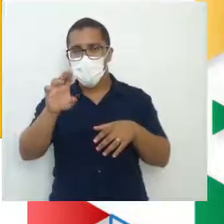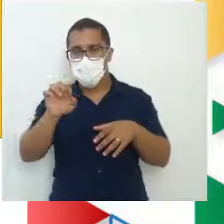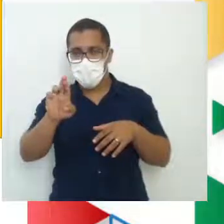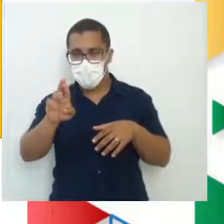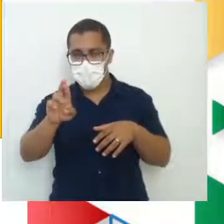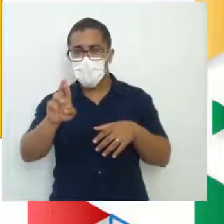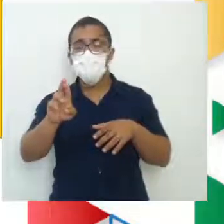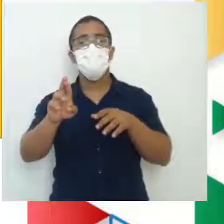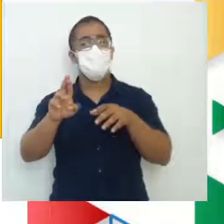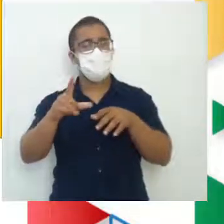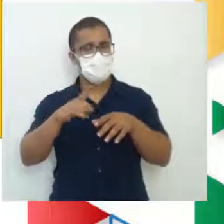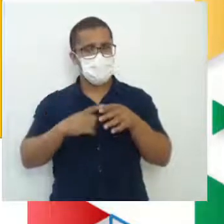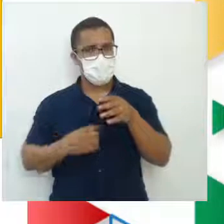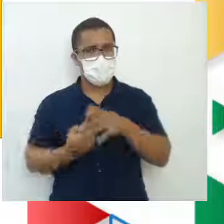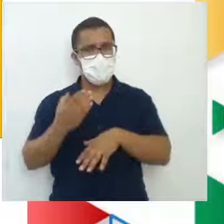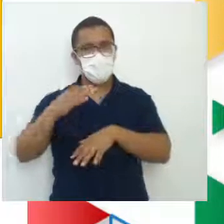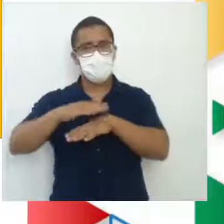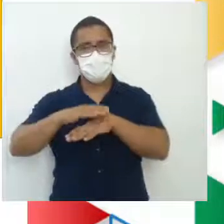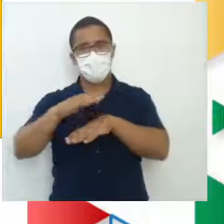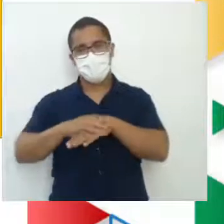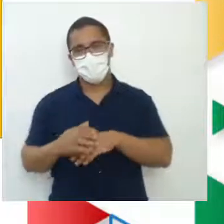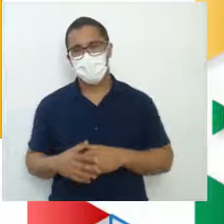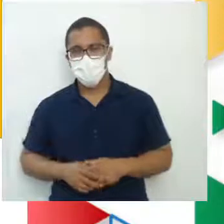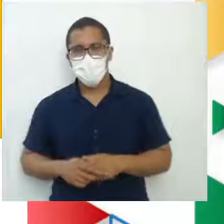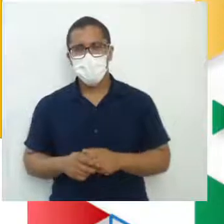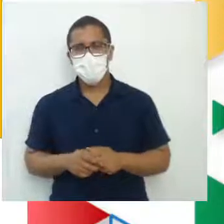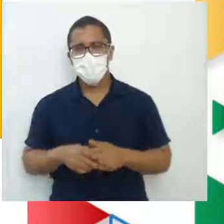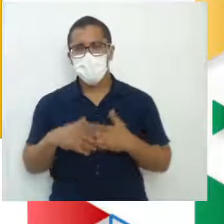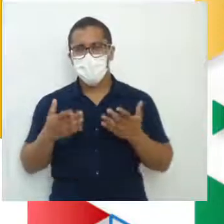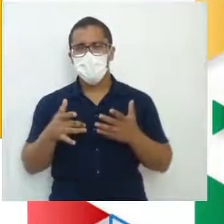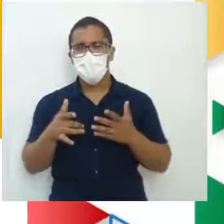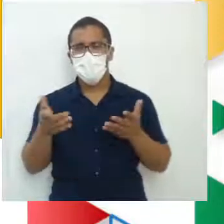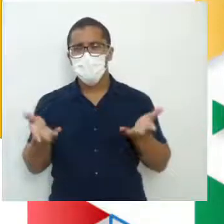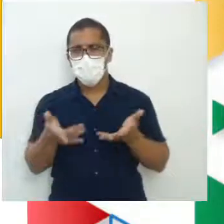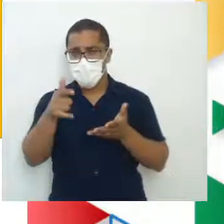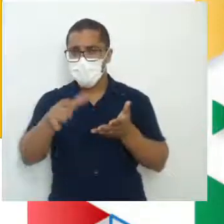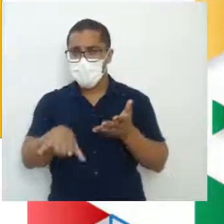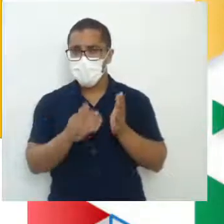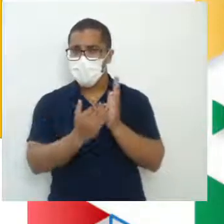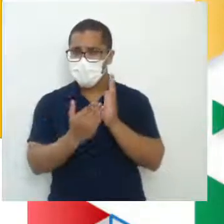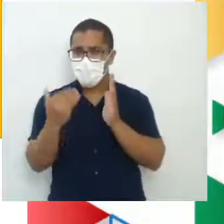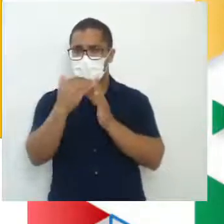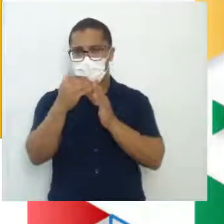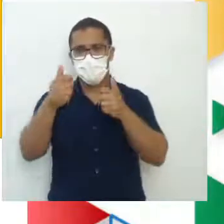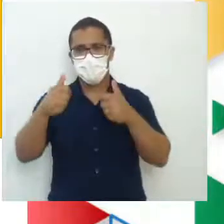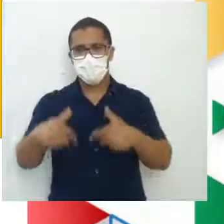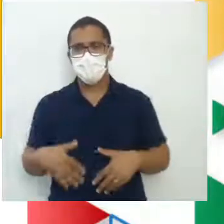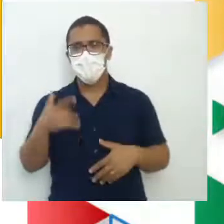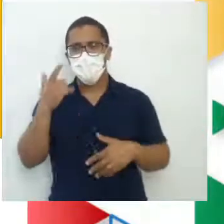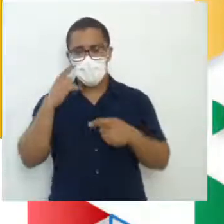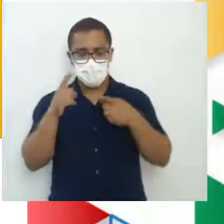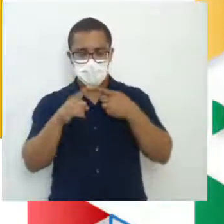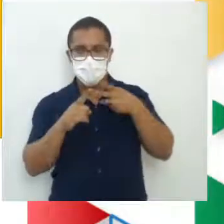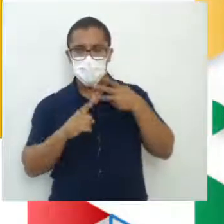falo, espiritualista. E vamos caminhando um pouco mais sobre ela. Acompanhe esses 3 pontos. Em 49,